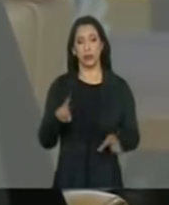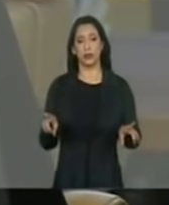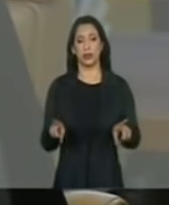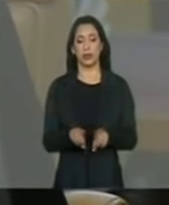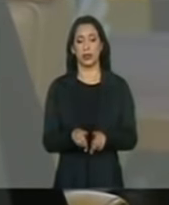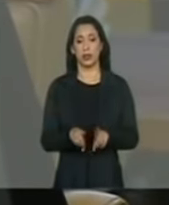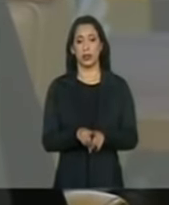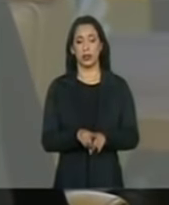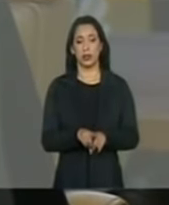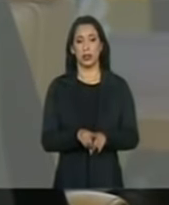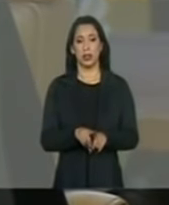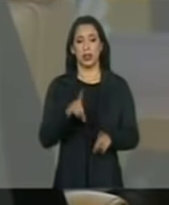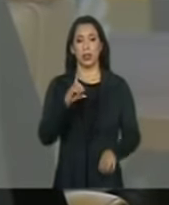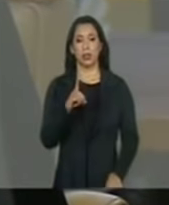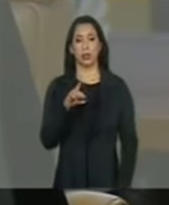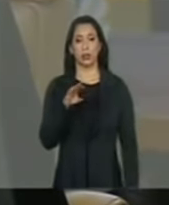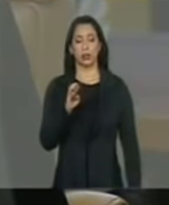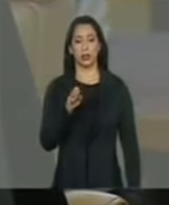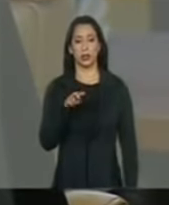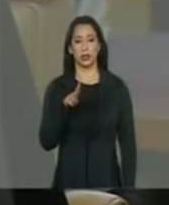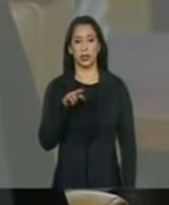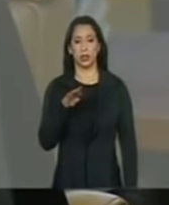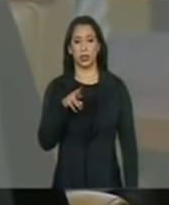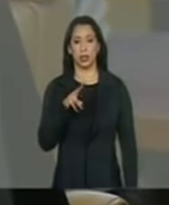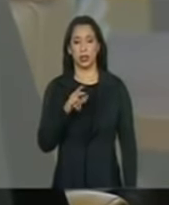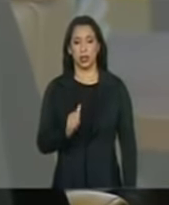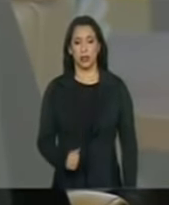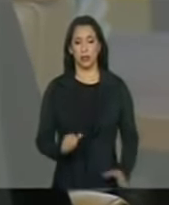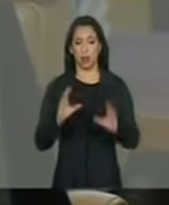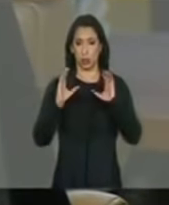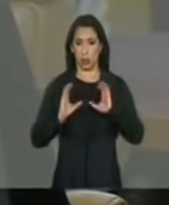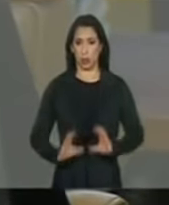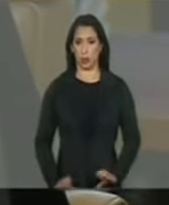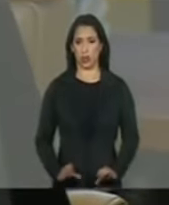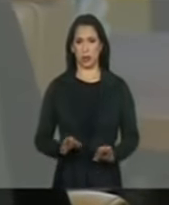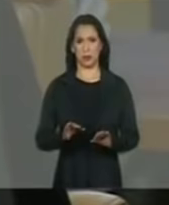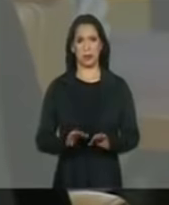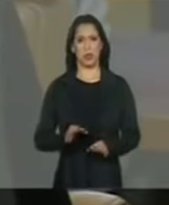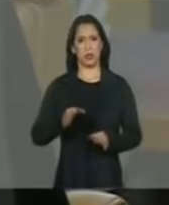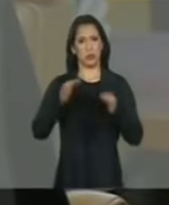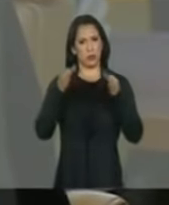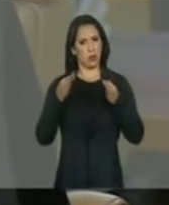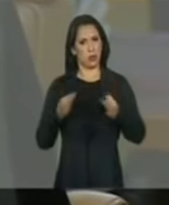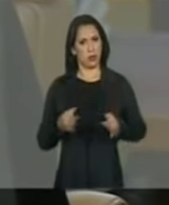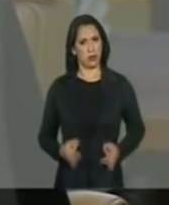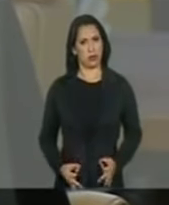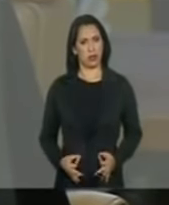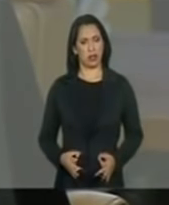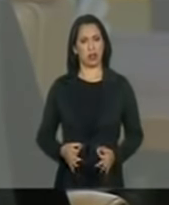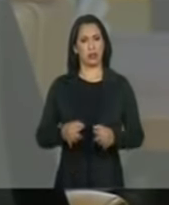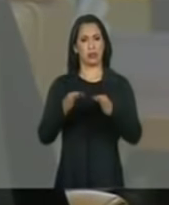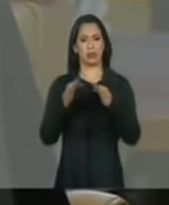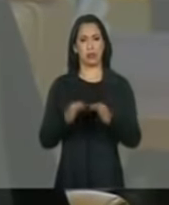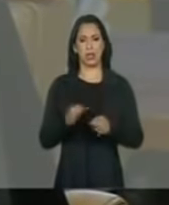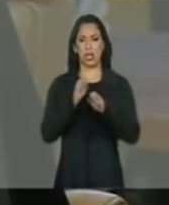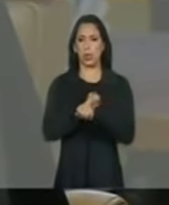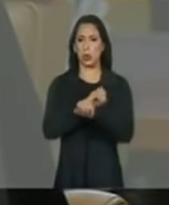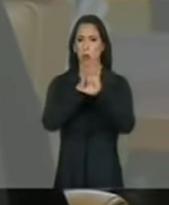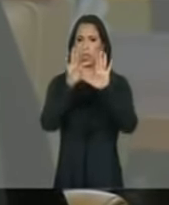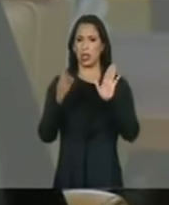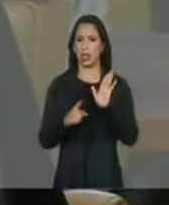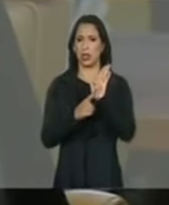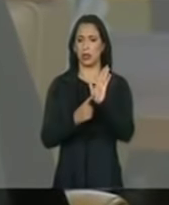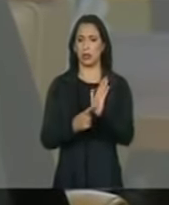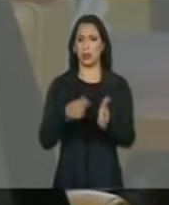dever de probidade e de comportamento honesto decente e transparente configura